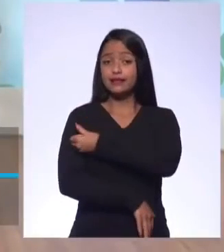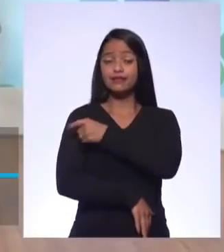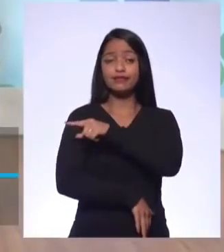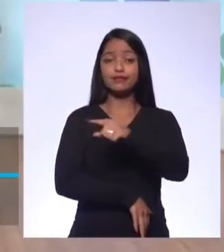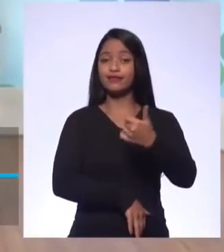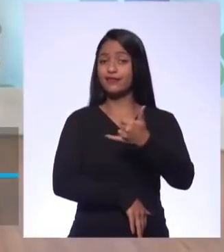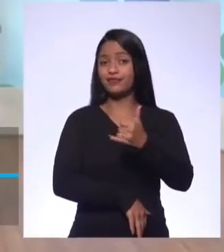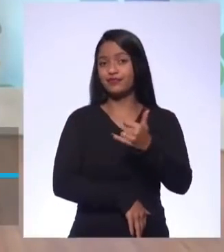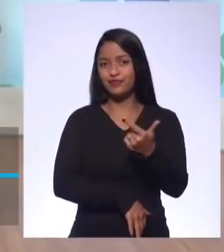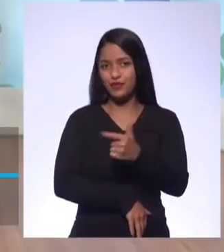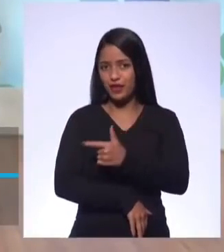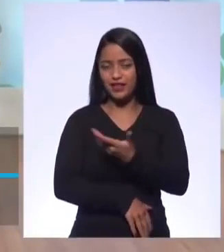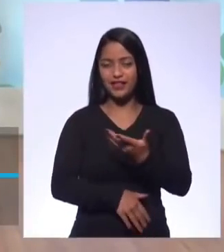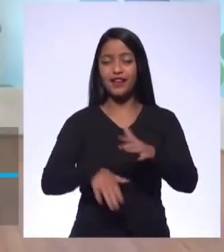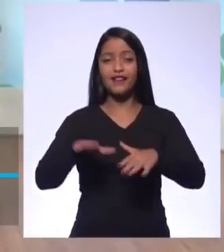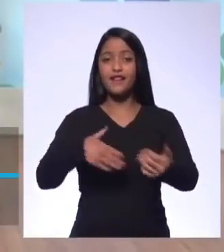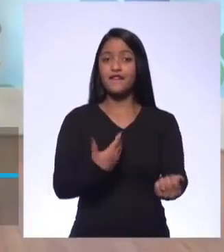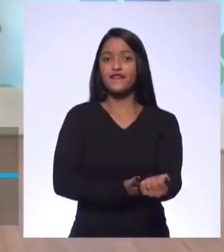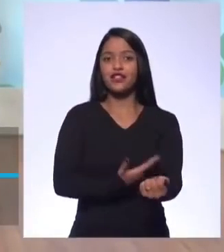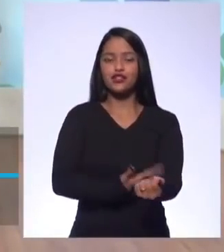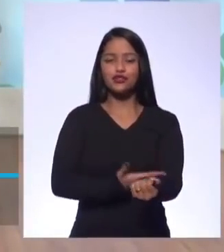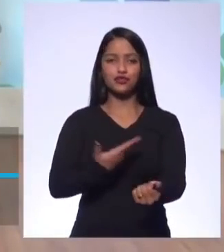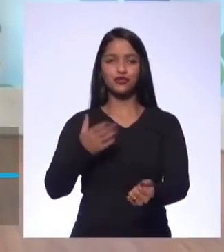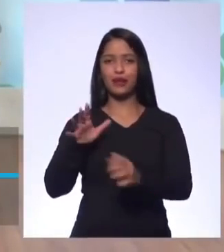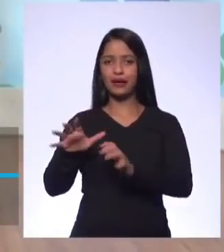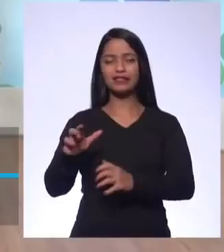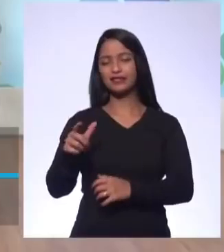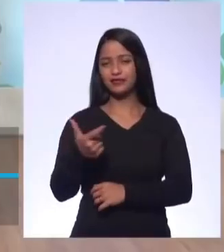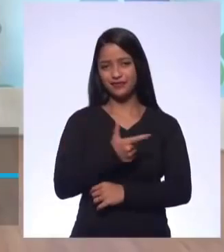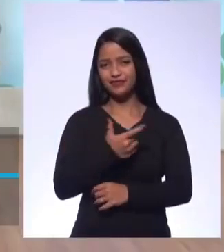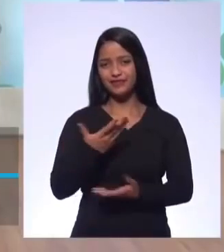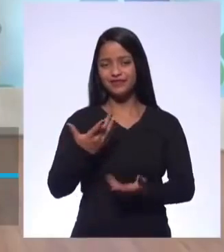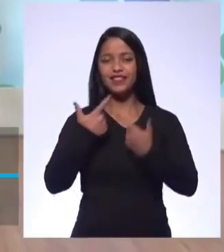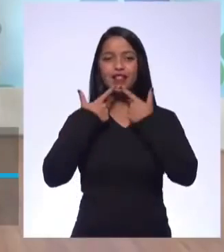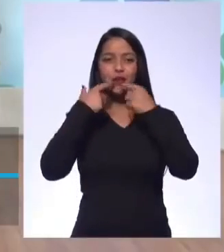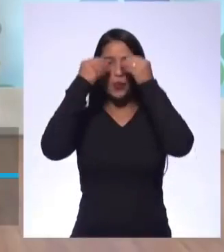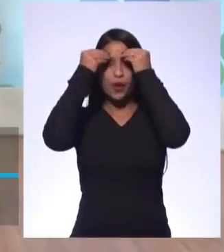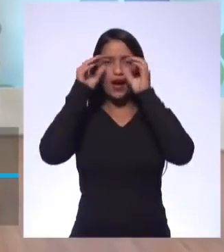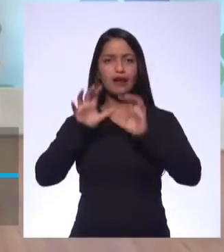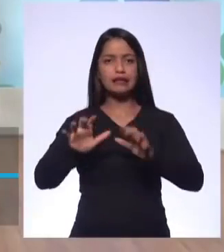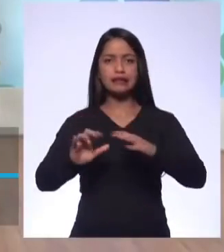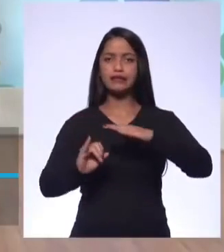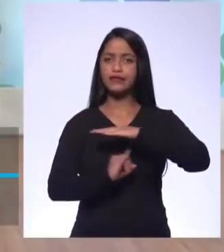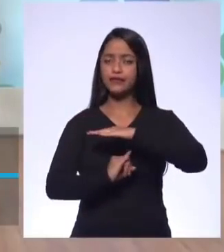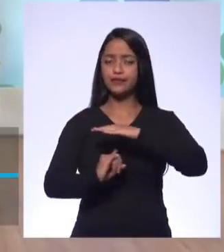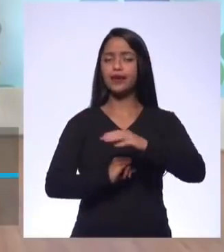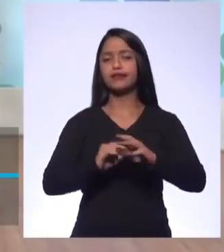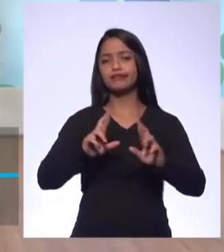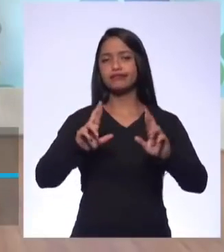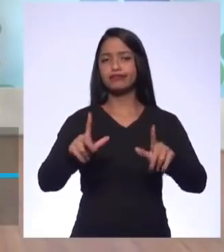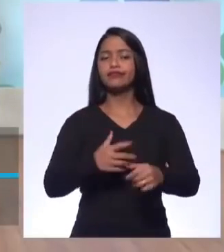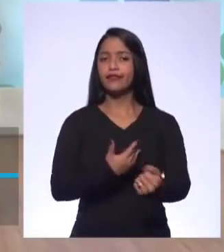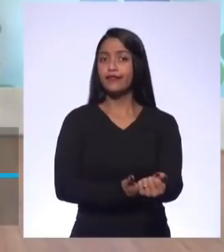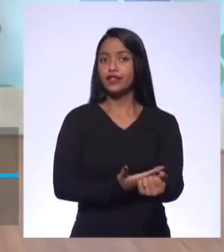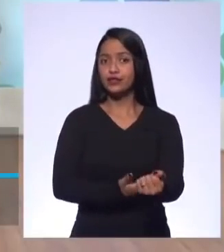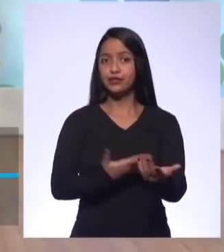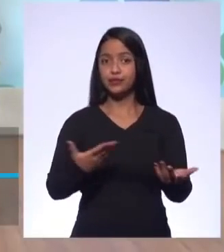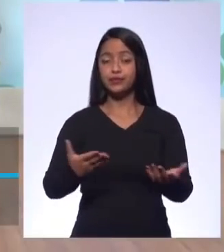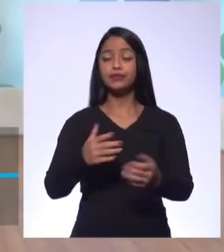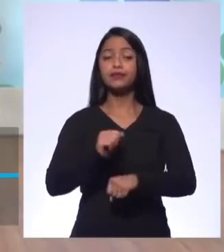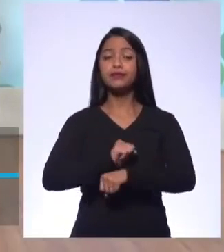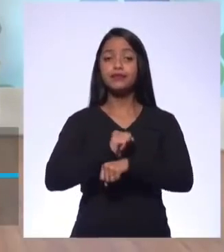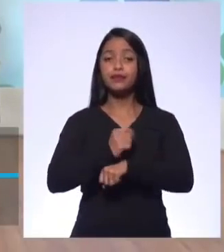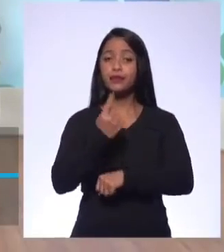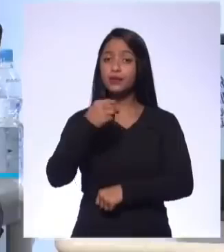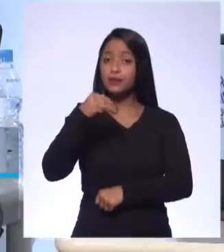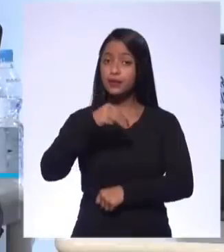eles ainda não adquiriram esse vício, porque a gente acaba sendo um vício, né? Essa linguagem aí informatizada é um pouquinho diferente. Então, vou dar um minutinho só para essa daí,